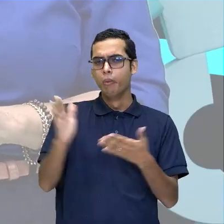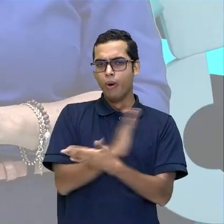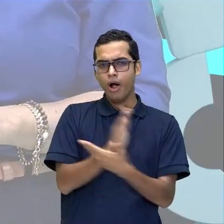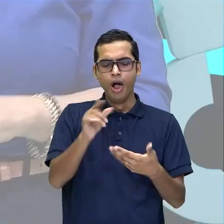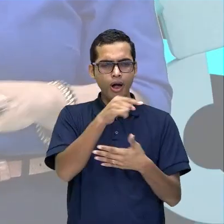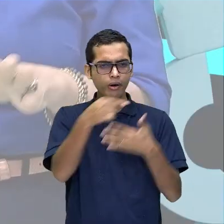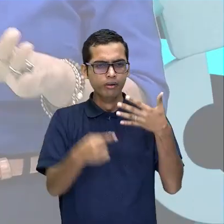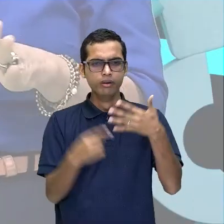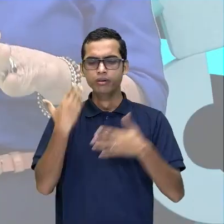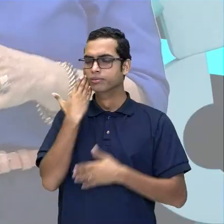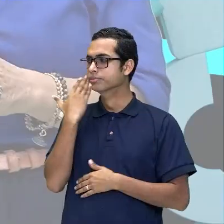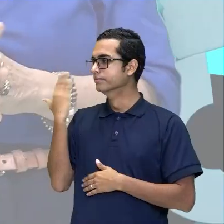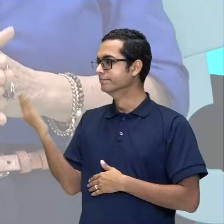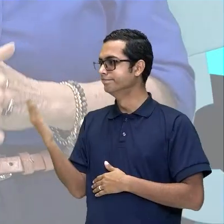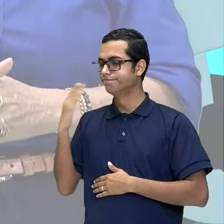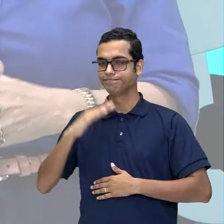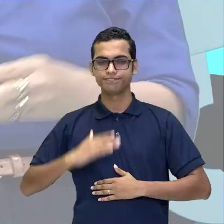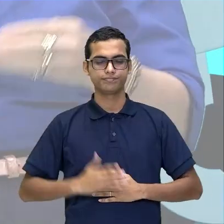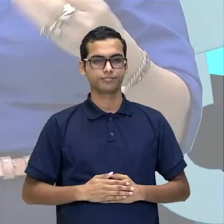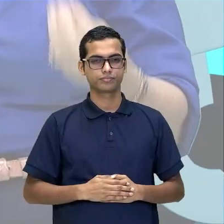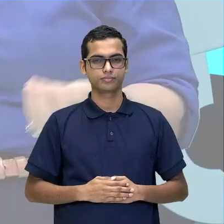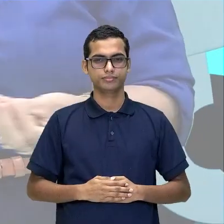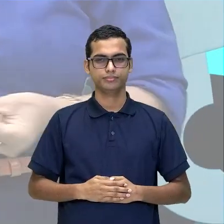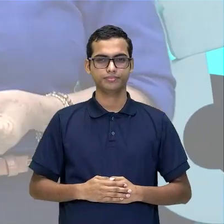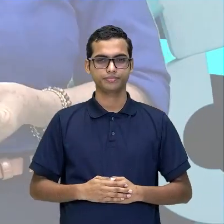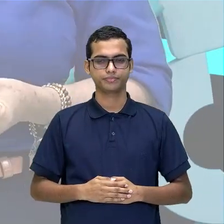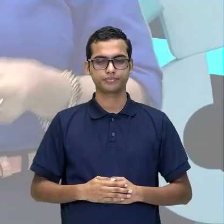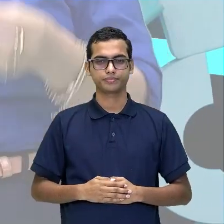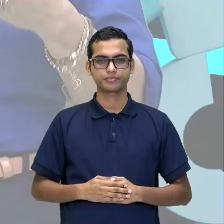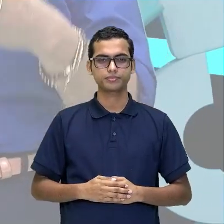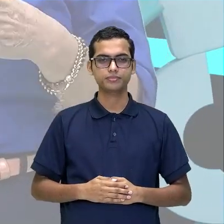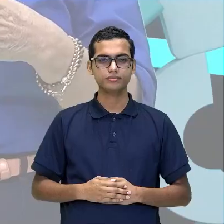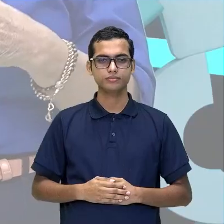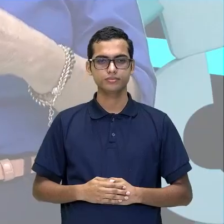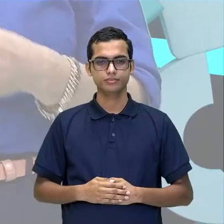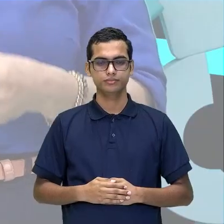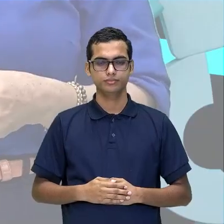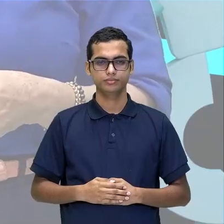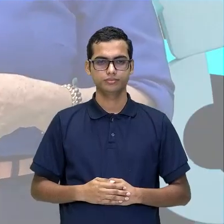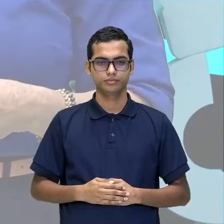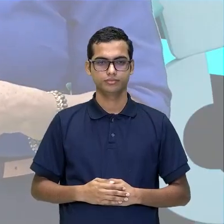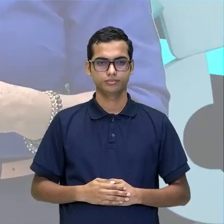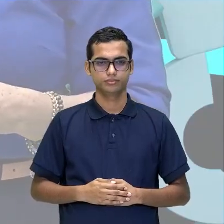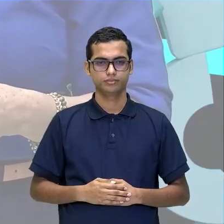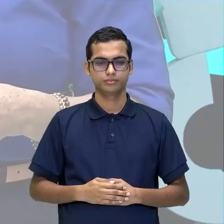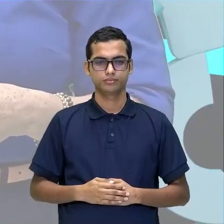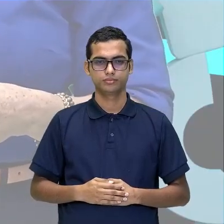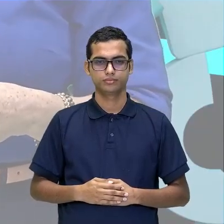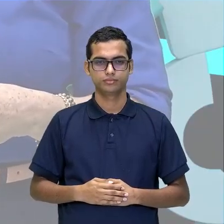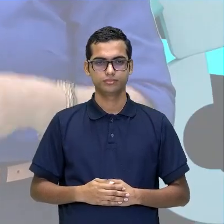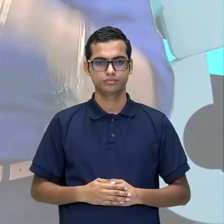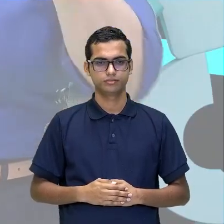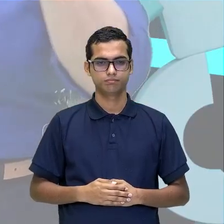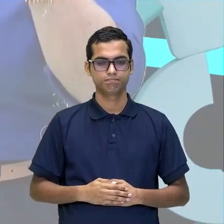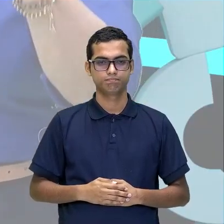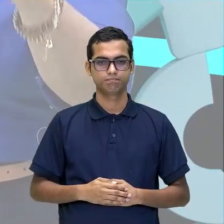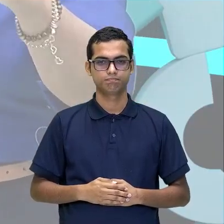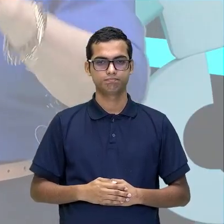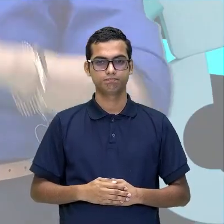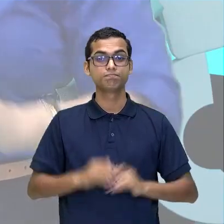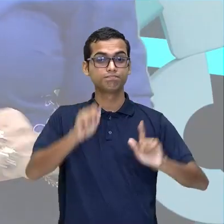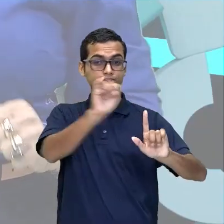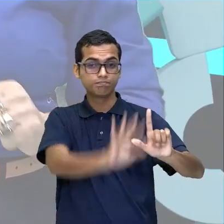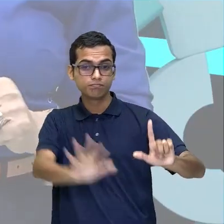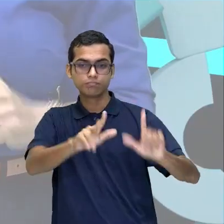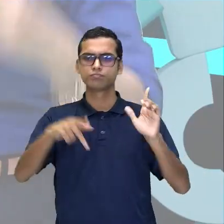hipermídia. Então, como exemplo de hipermídia, nós temos aí Olha, ambientes de aprendizagem que